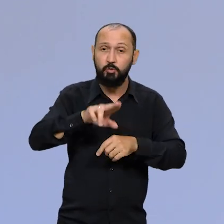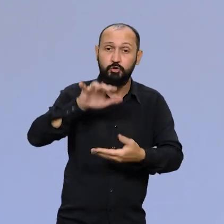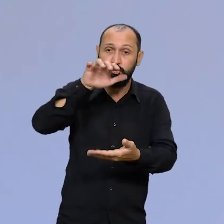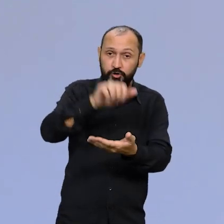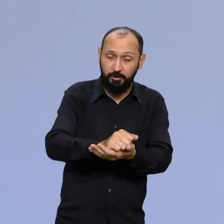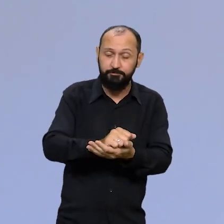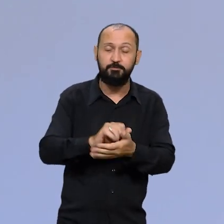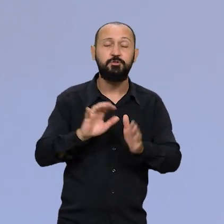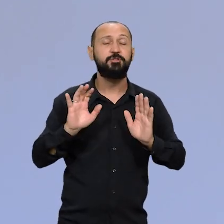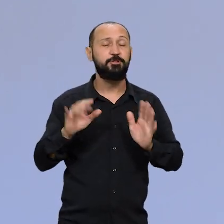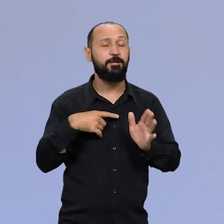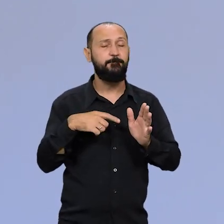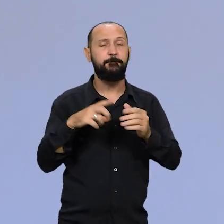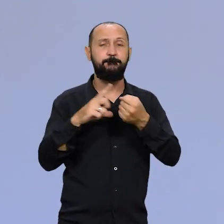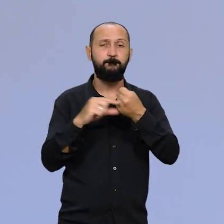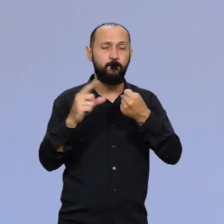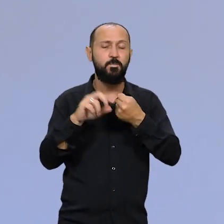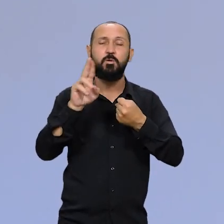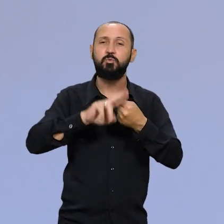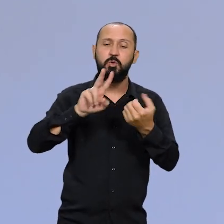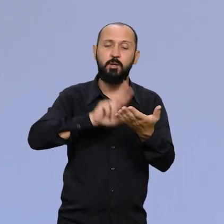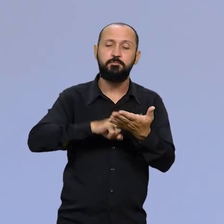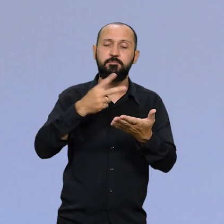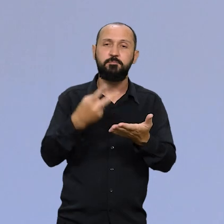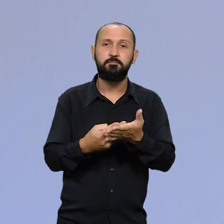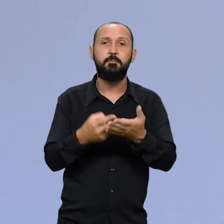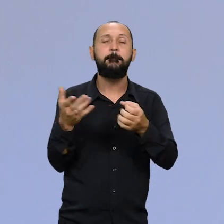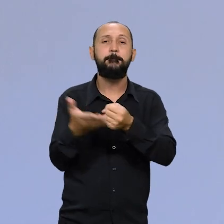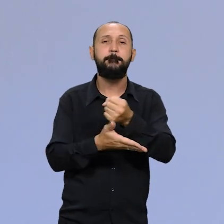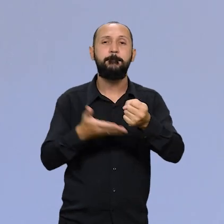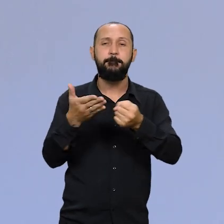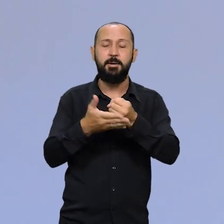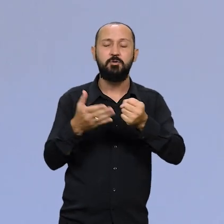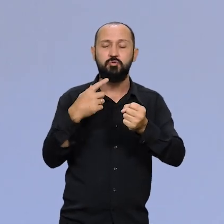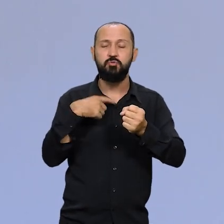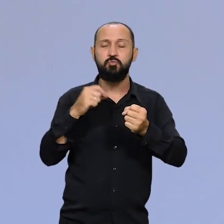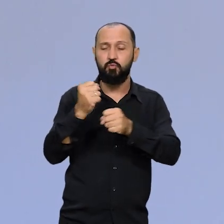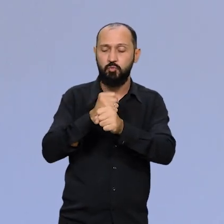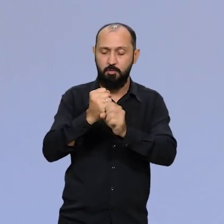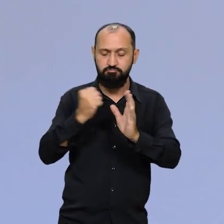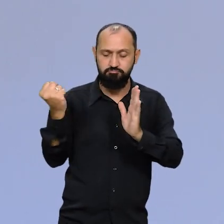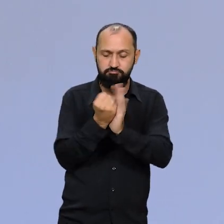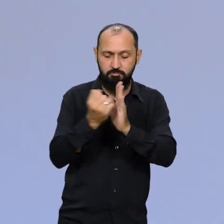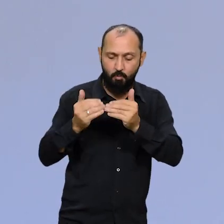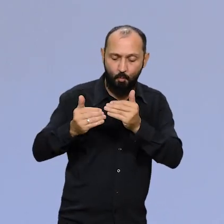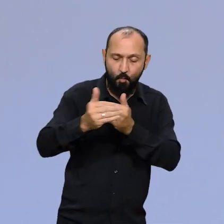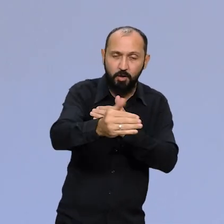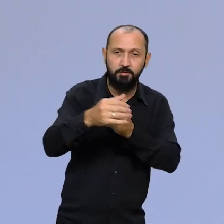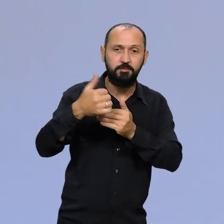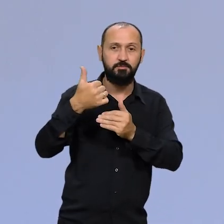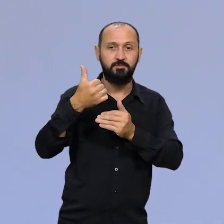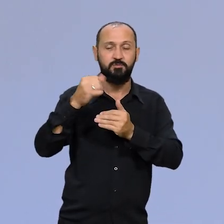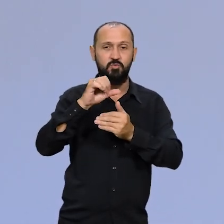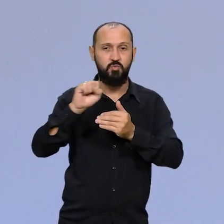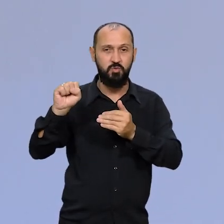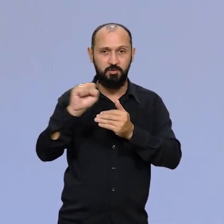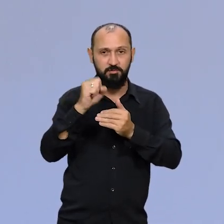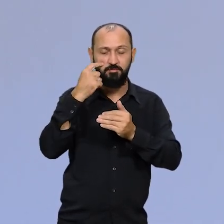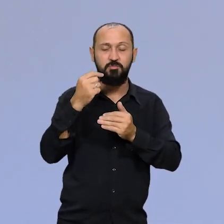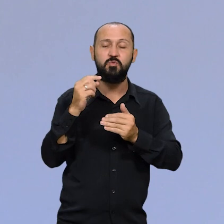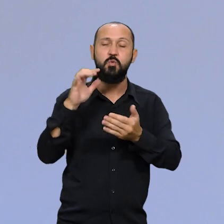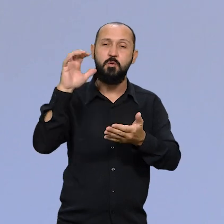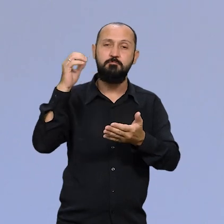temporal caracteriza para o proprietário privado posse mansa e pacífica. Então, nesses casos, ainda que tenha havido um esbulho no